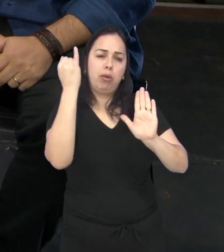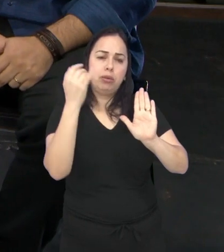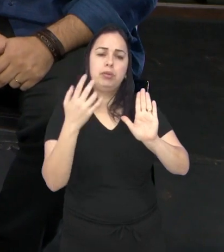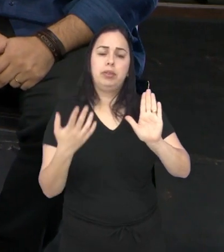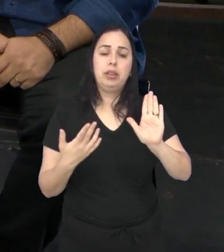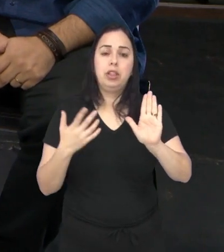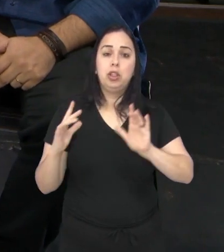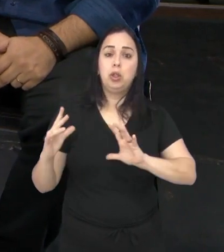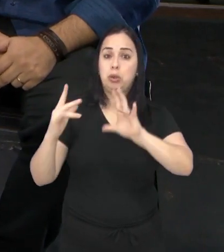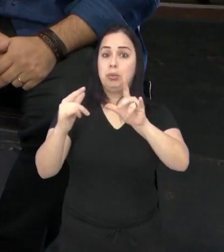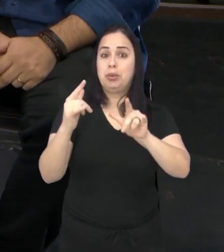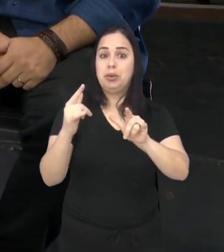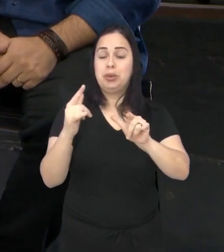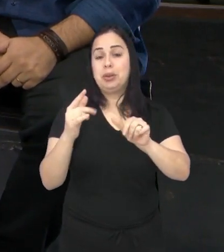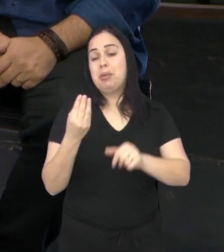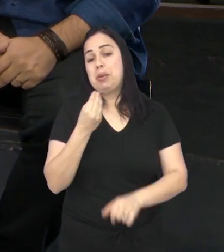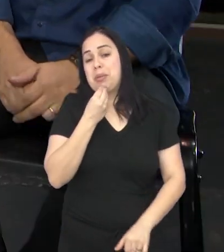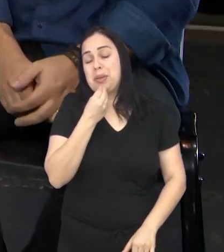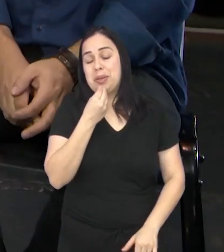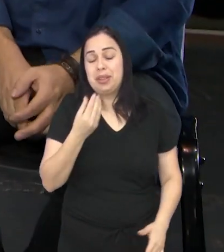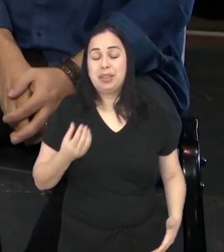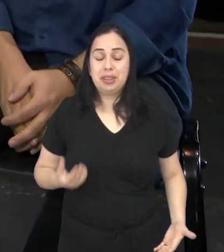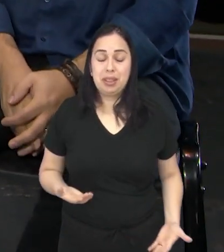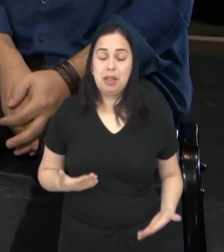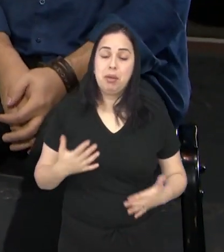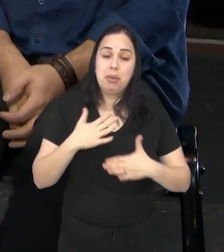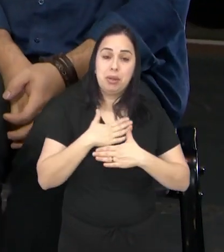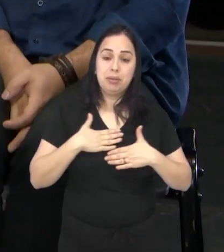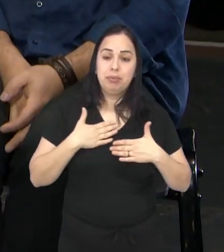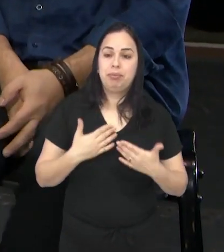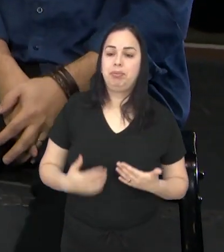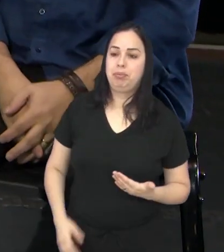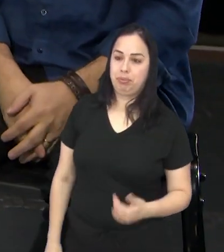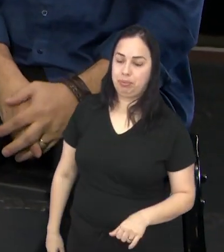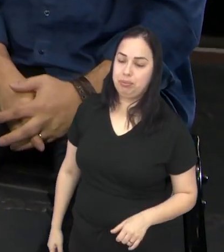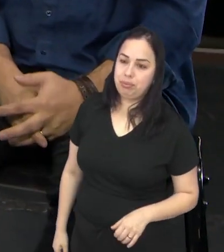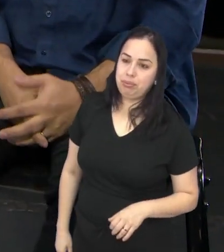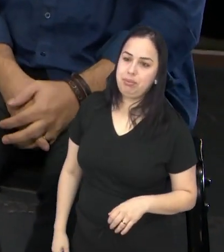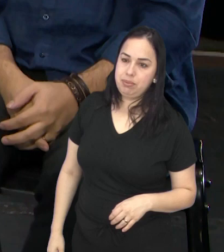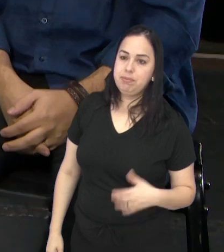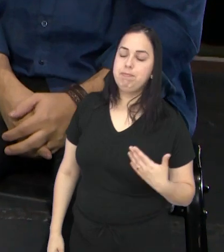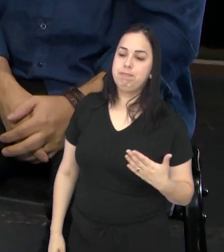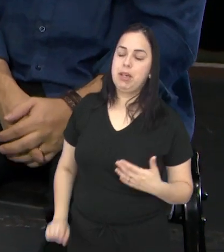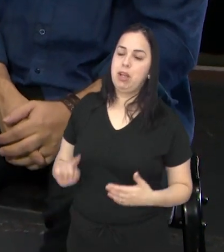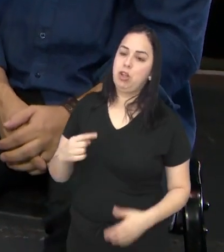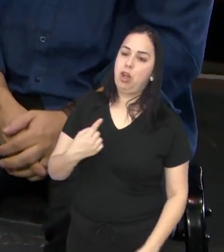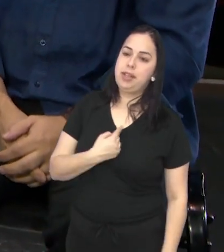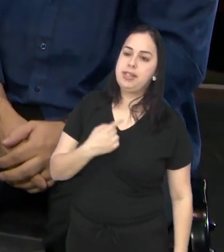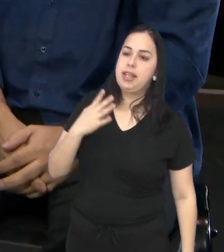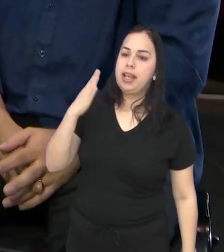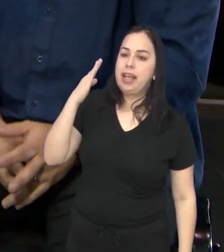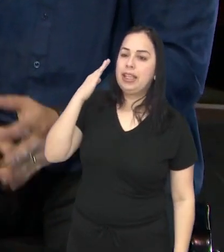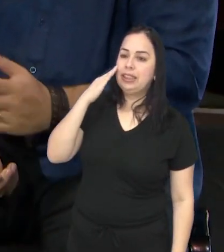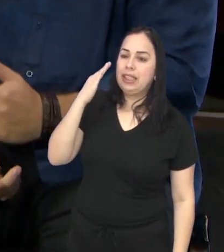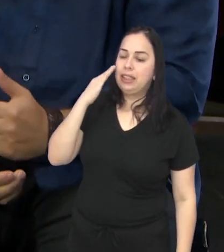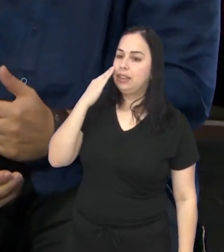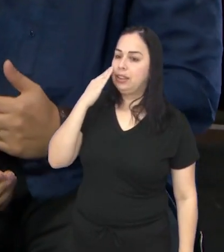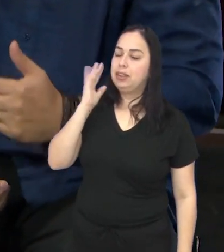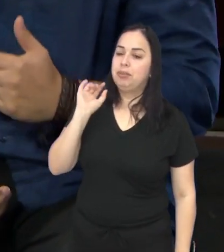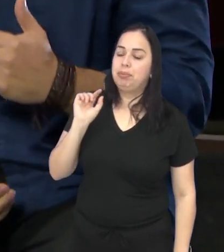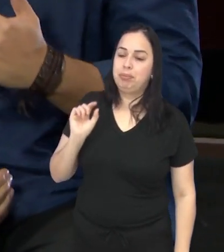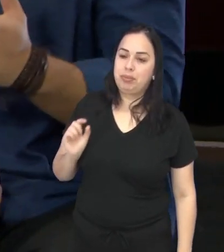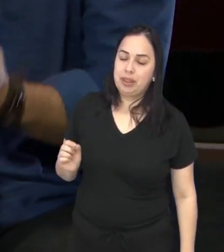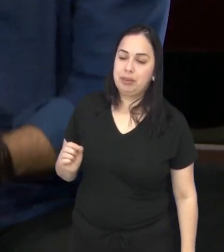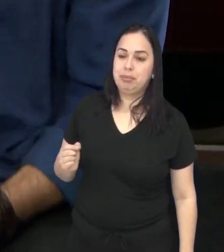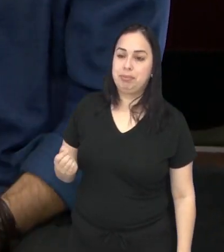toda. Então, assim, é super satisfatório. A gente entende que cria um ciclo virtuoso, né?